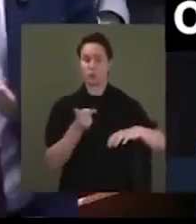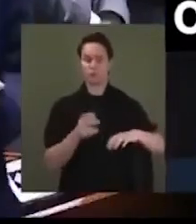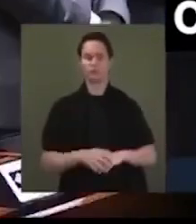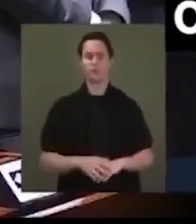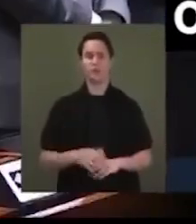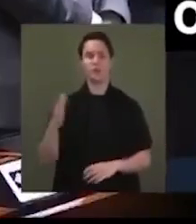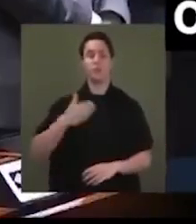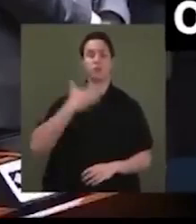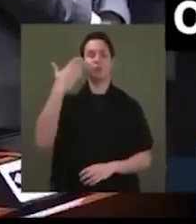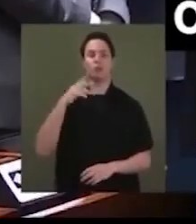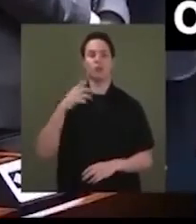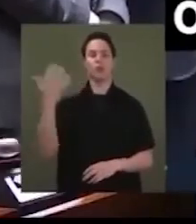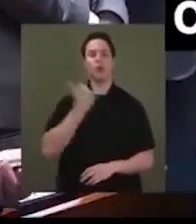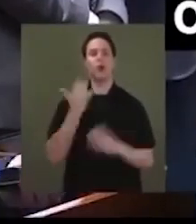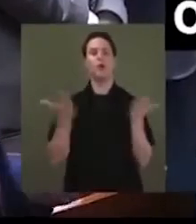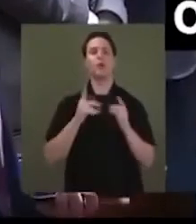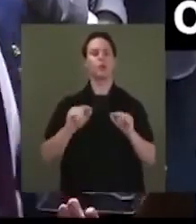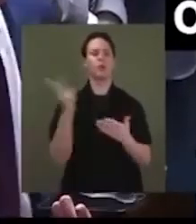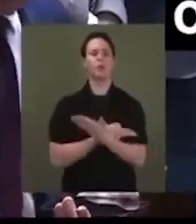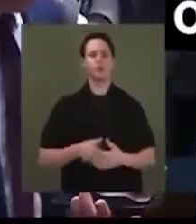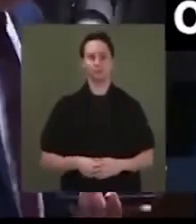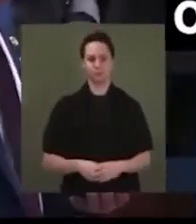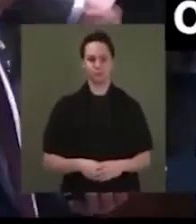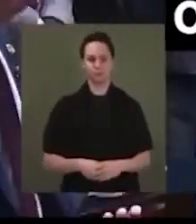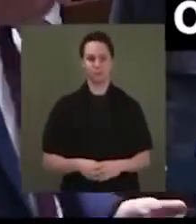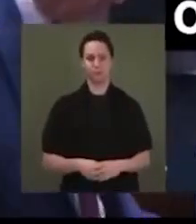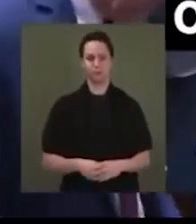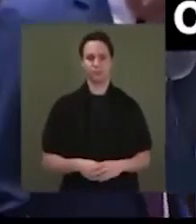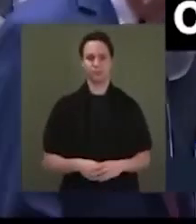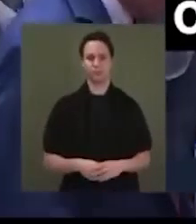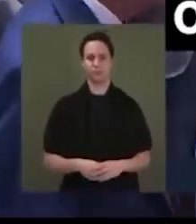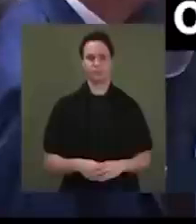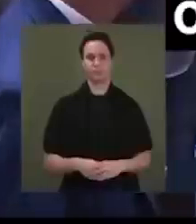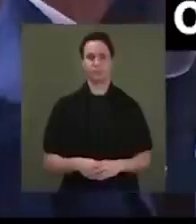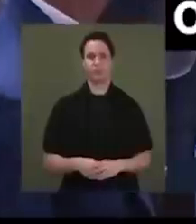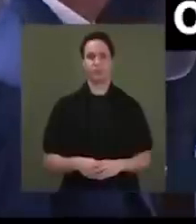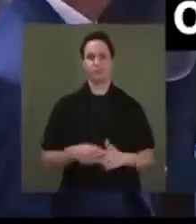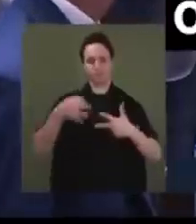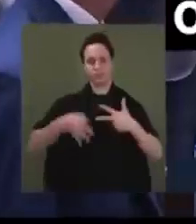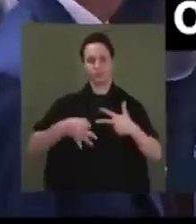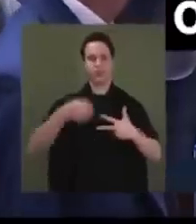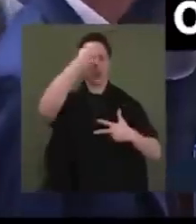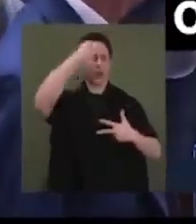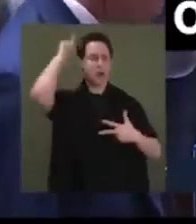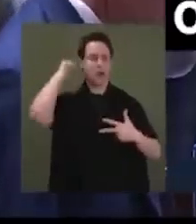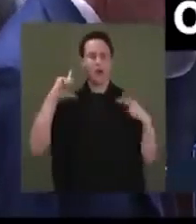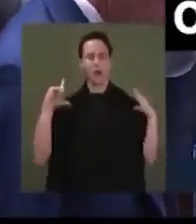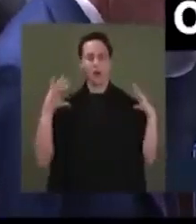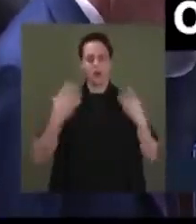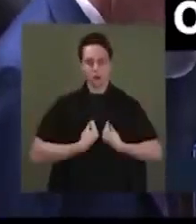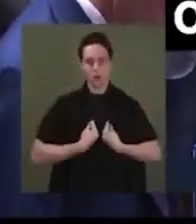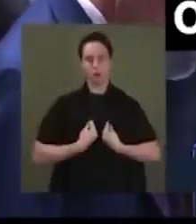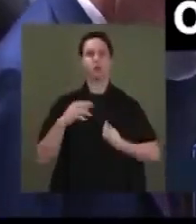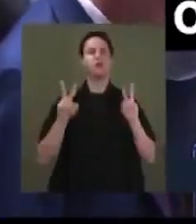ser surpreendidos, pelo menos de nossa parte, alguns senadores aqui e a população brasileira, sobre a decisão monocrática do ministro Moraes com relação ao